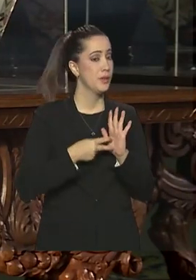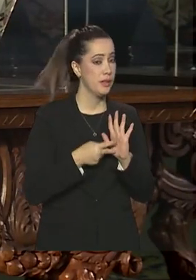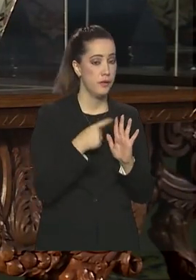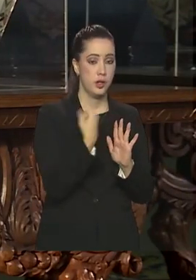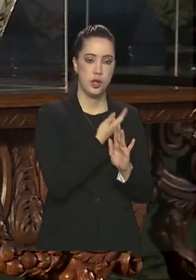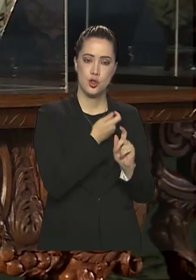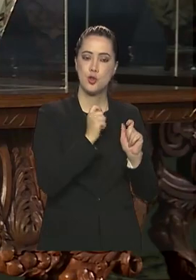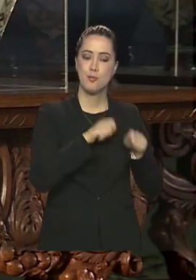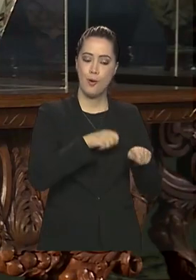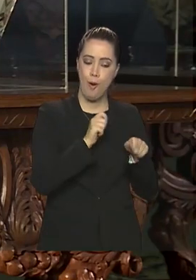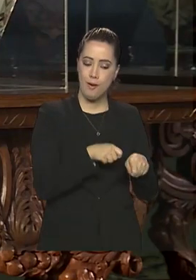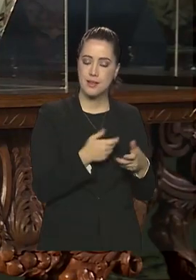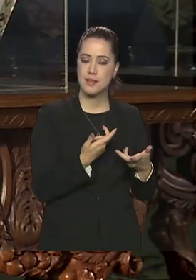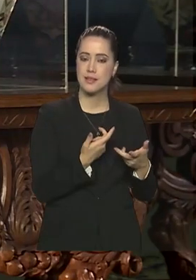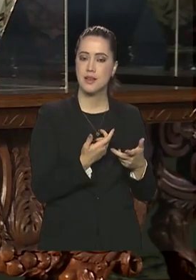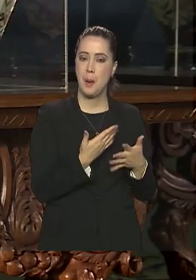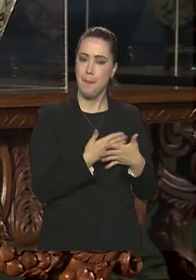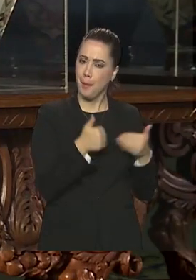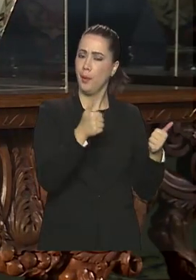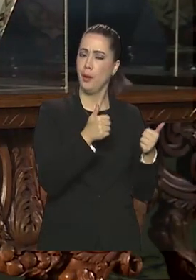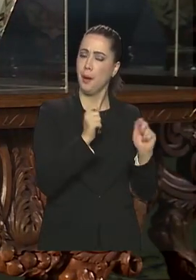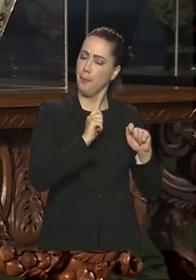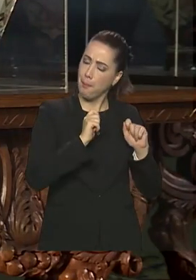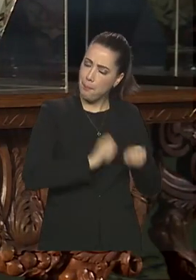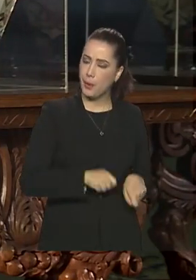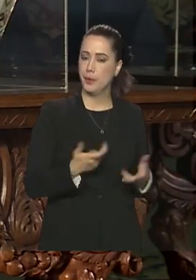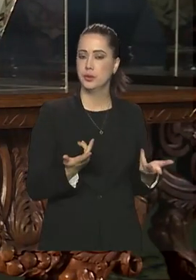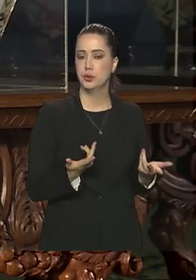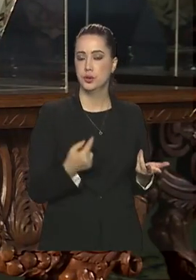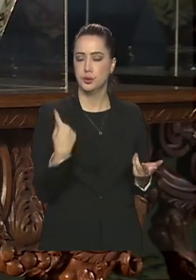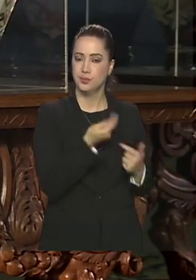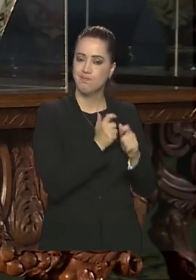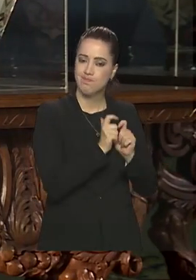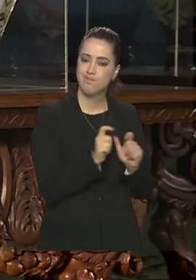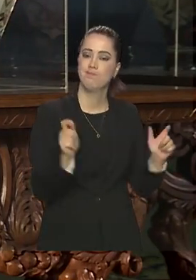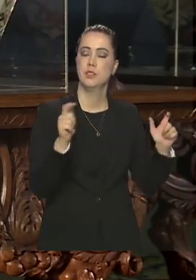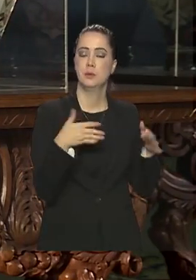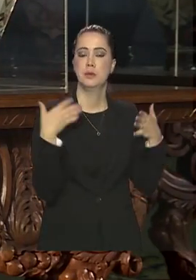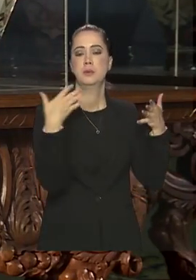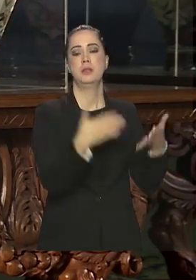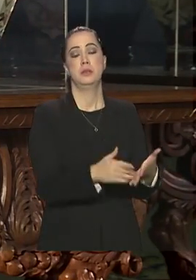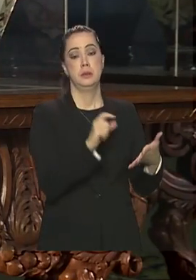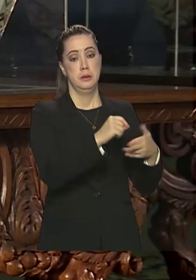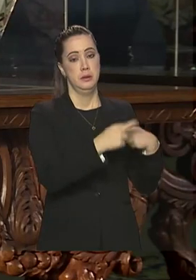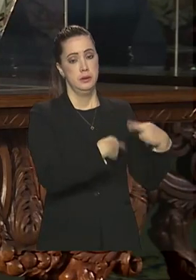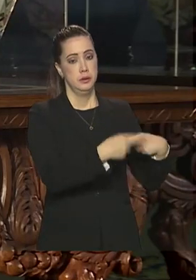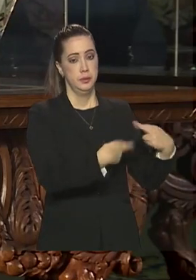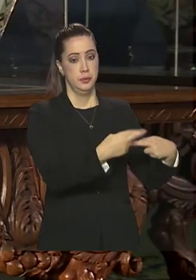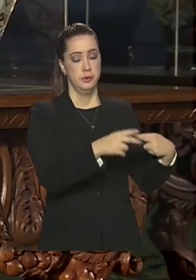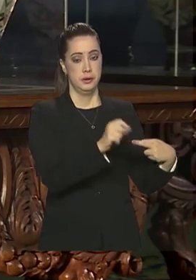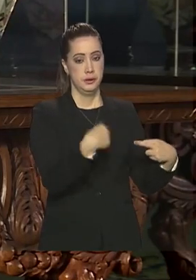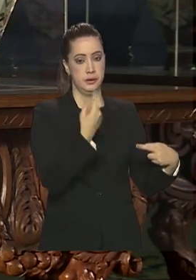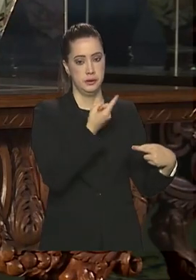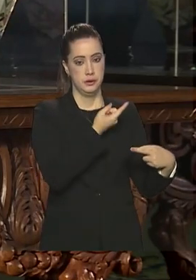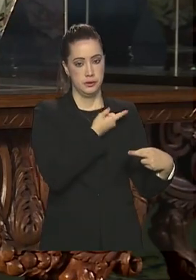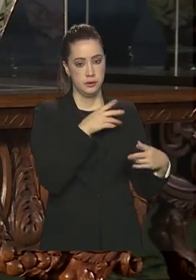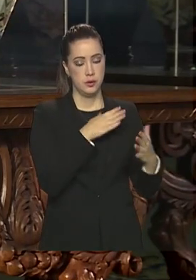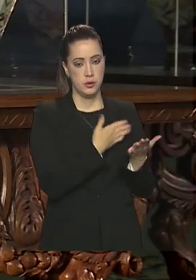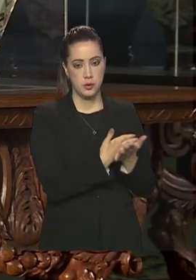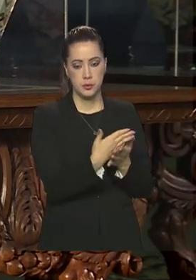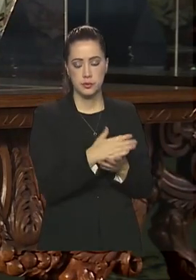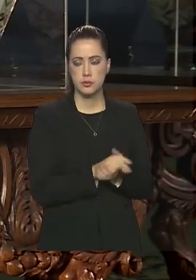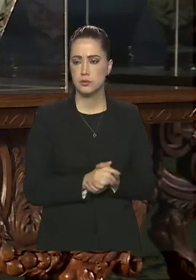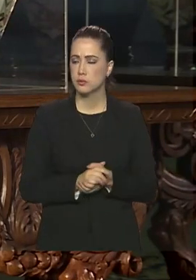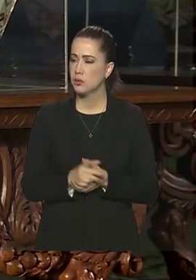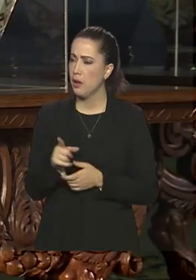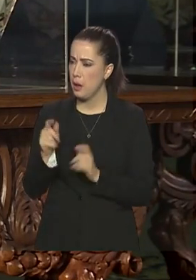podemos investir mais em renovável. Muito pelo contrário, temos que ampliar a nossa participação de renováveis na nossa matriz. É